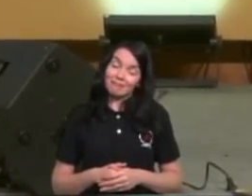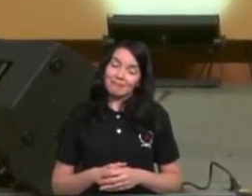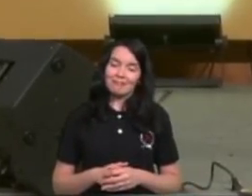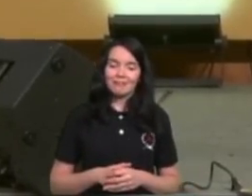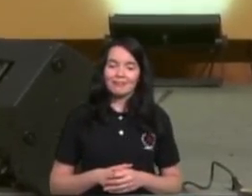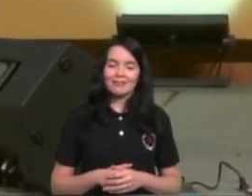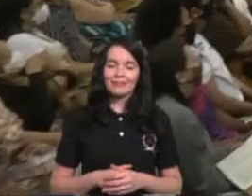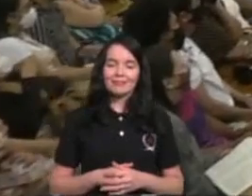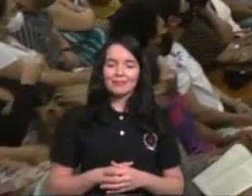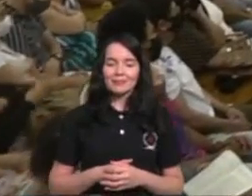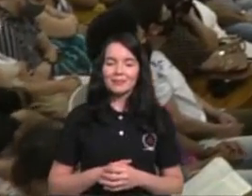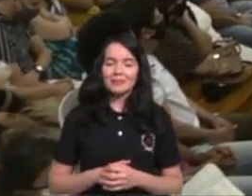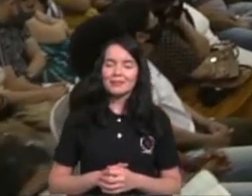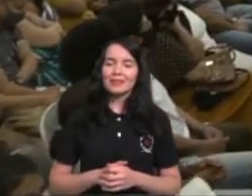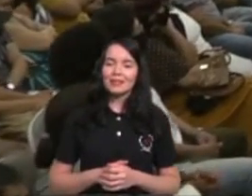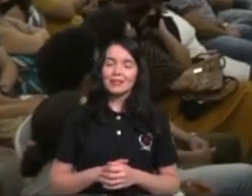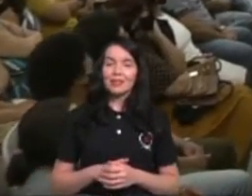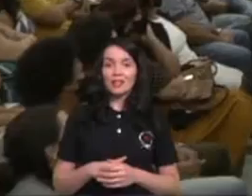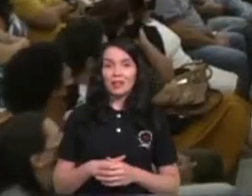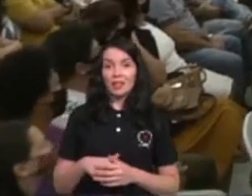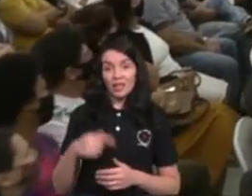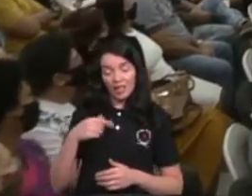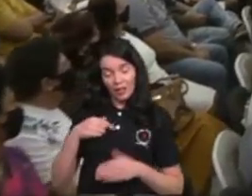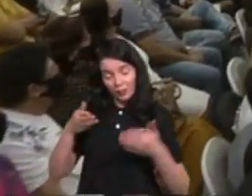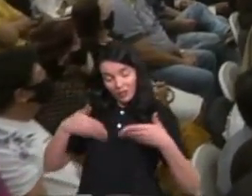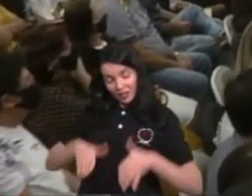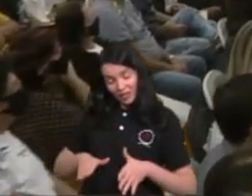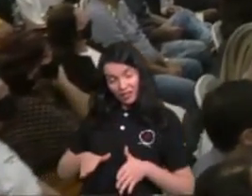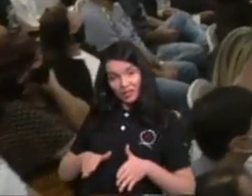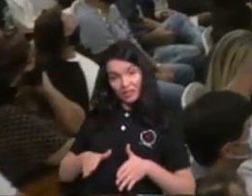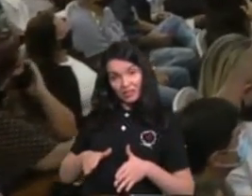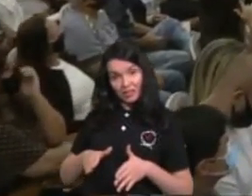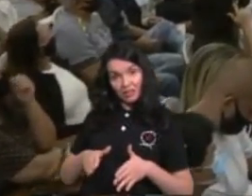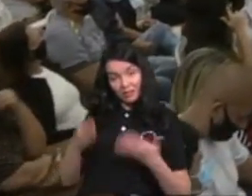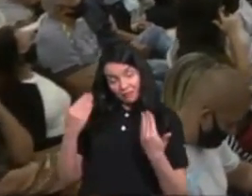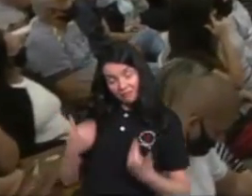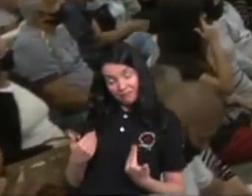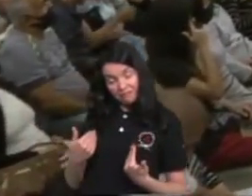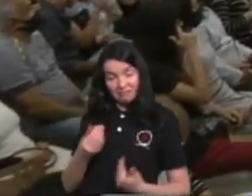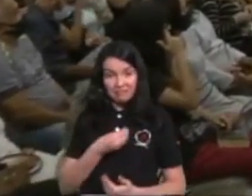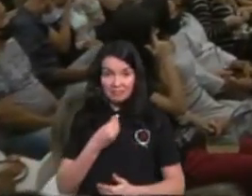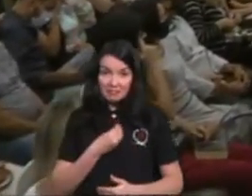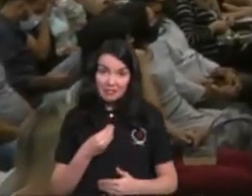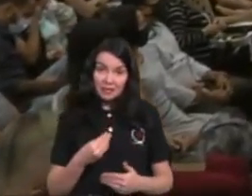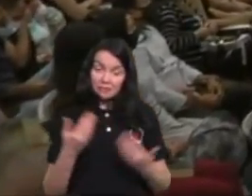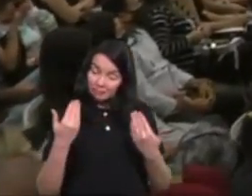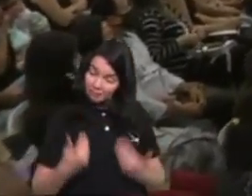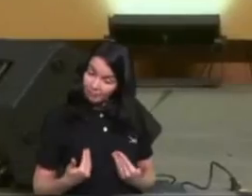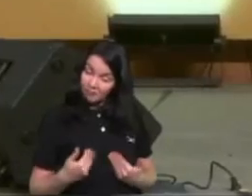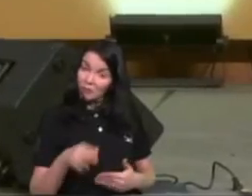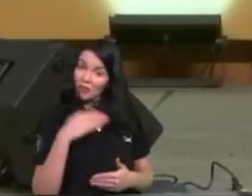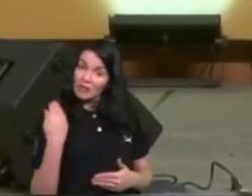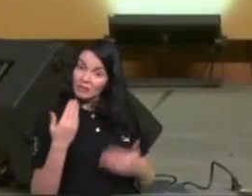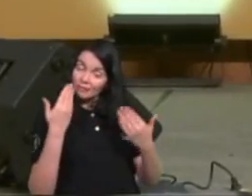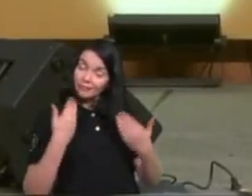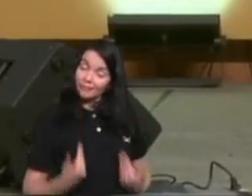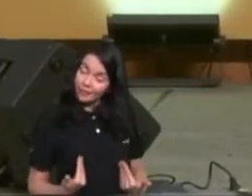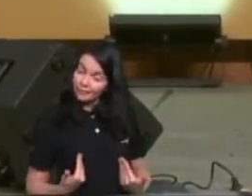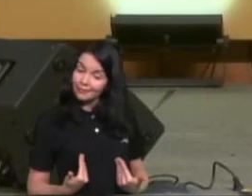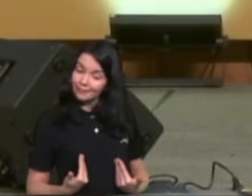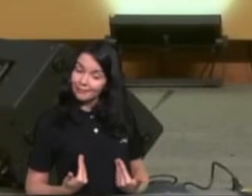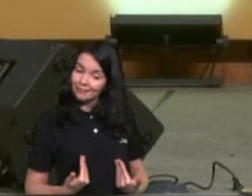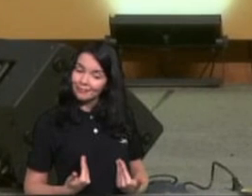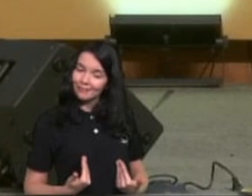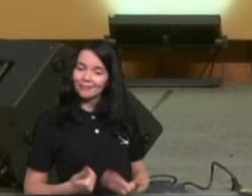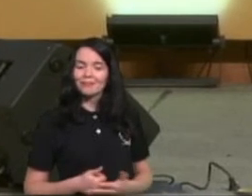tá rindo né eu nasci assim eu fiz assim eu vou morrer sim síndrome de